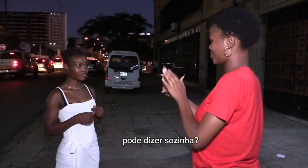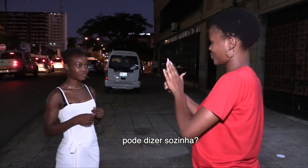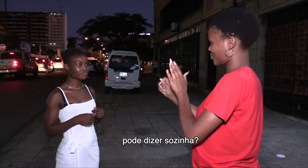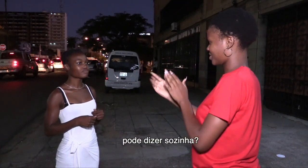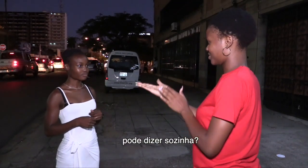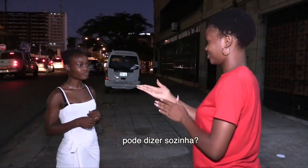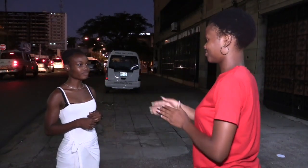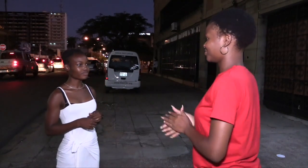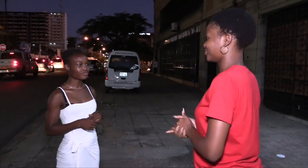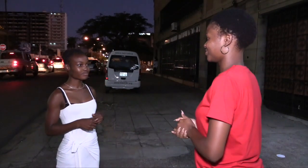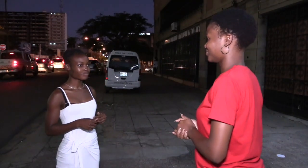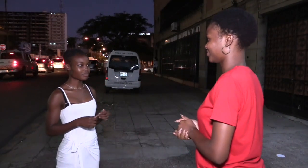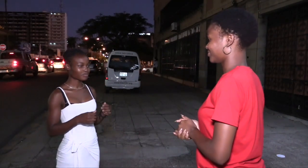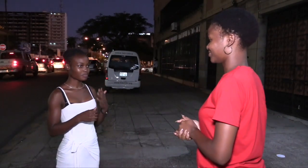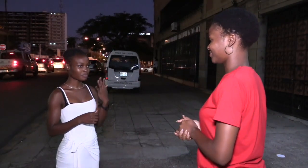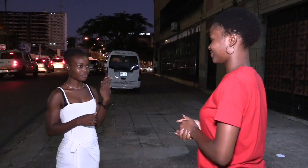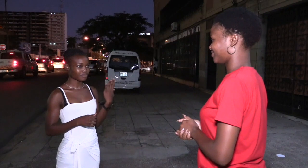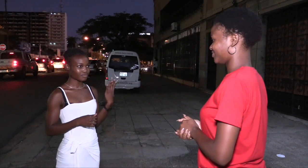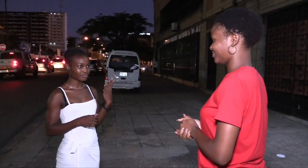Pode dizer sozinha?